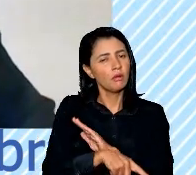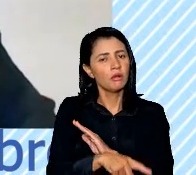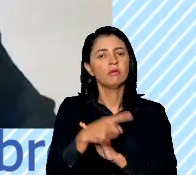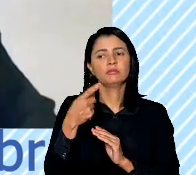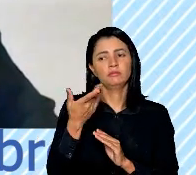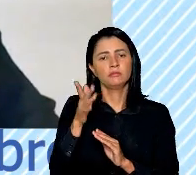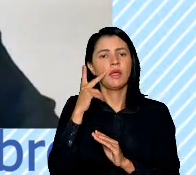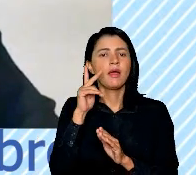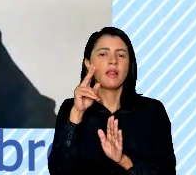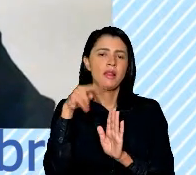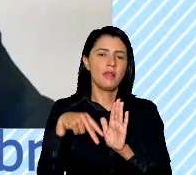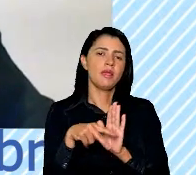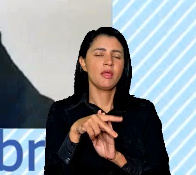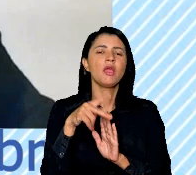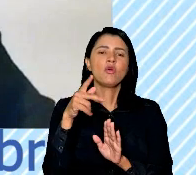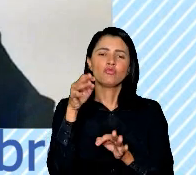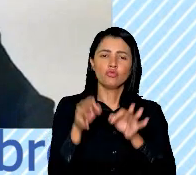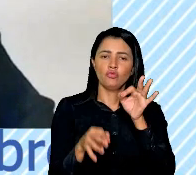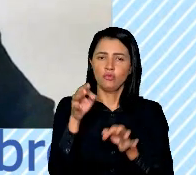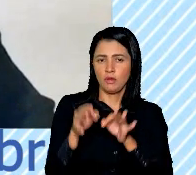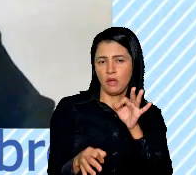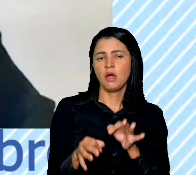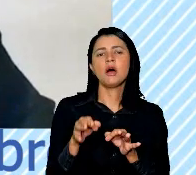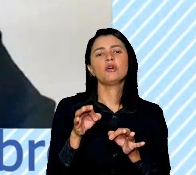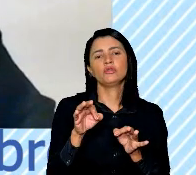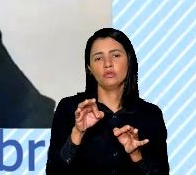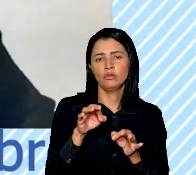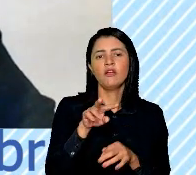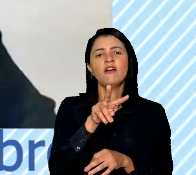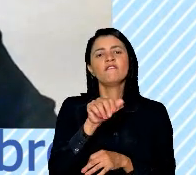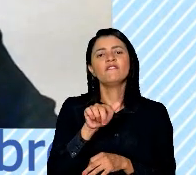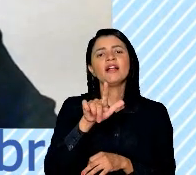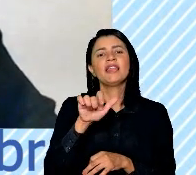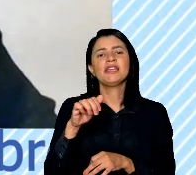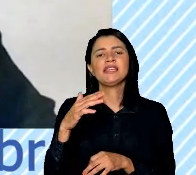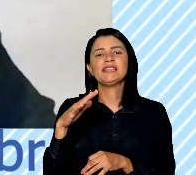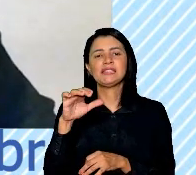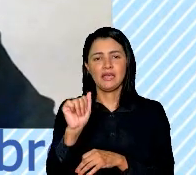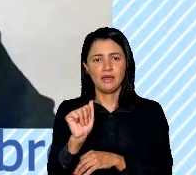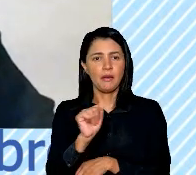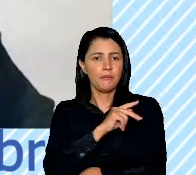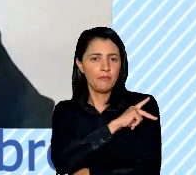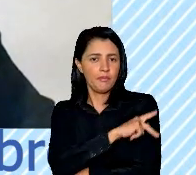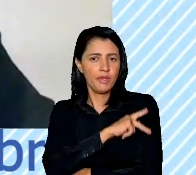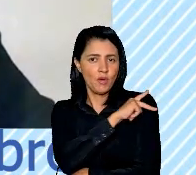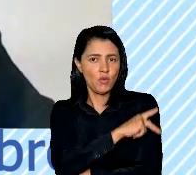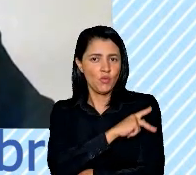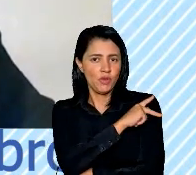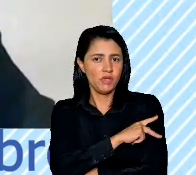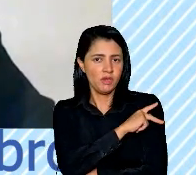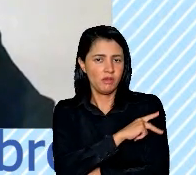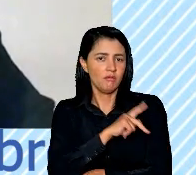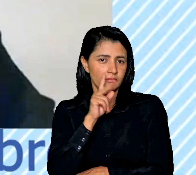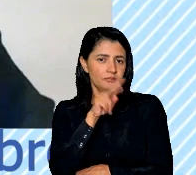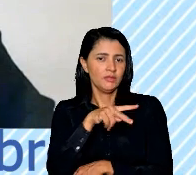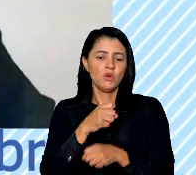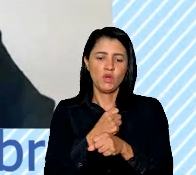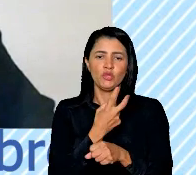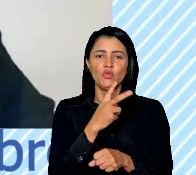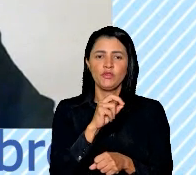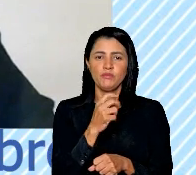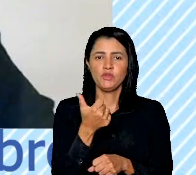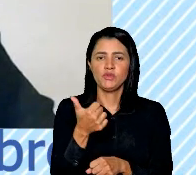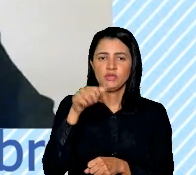julgado paradigmático de Valença do Piauí, do caso de Valença do Piauí, de